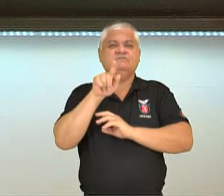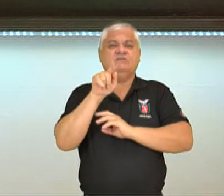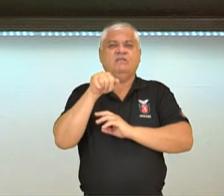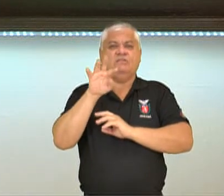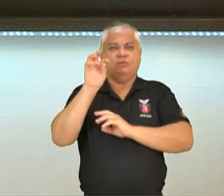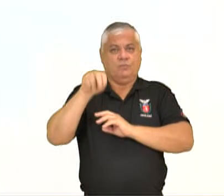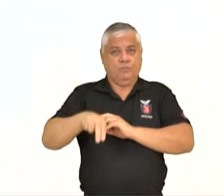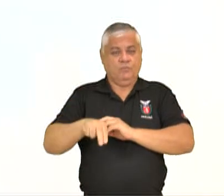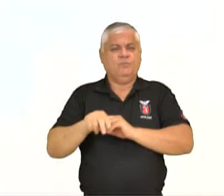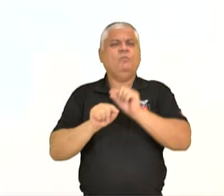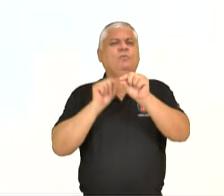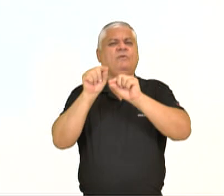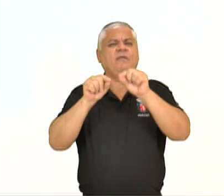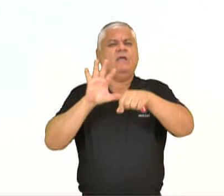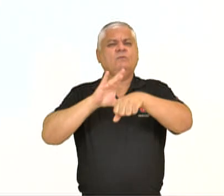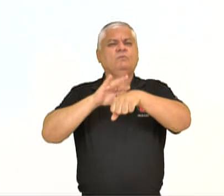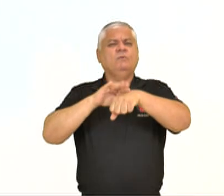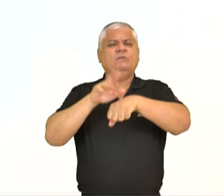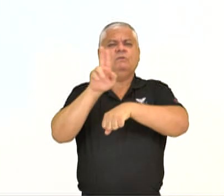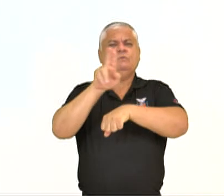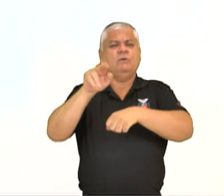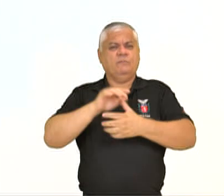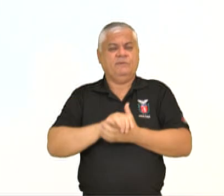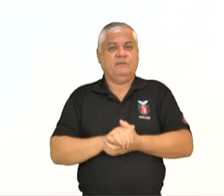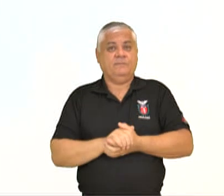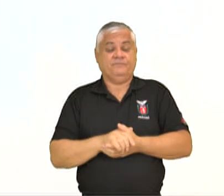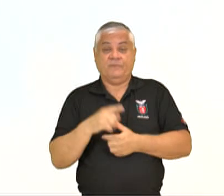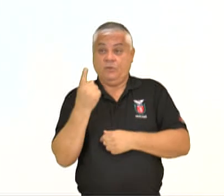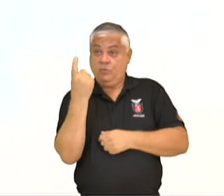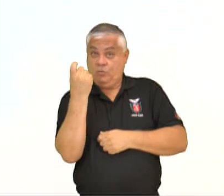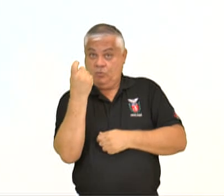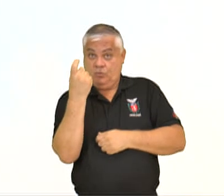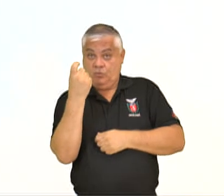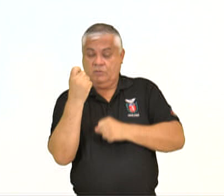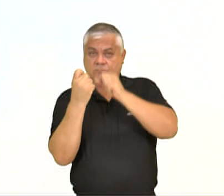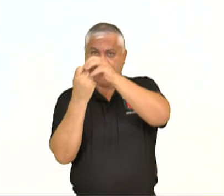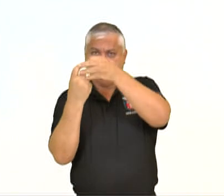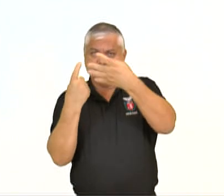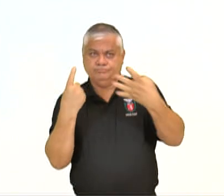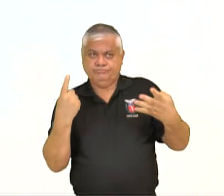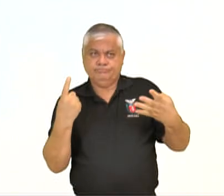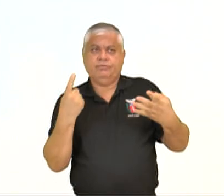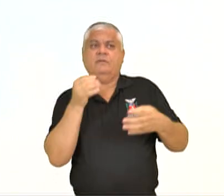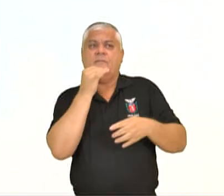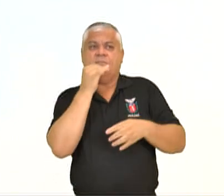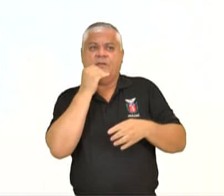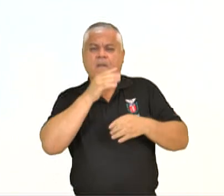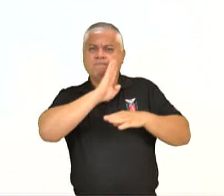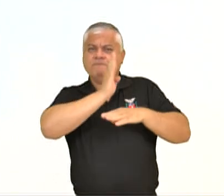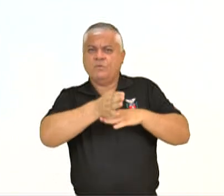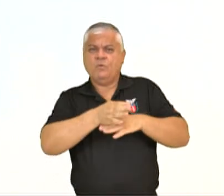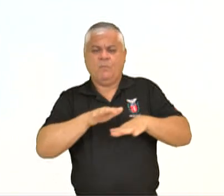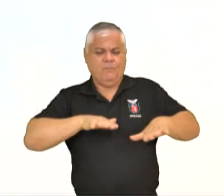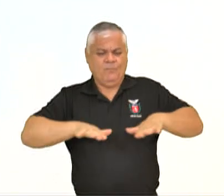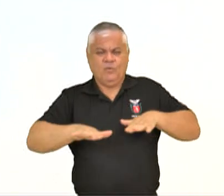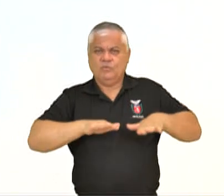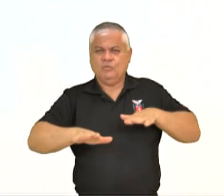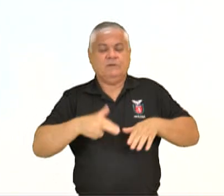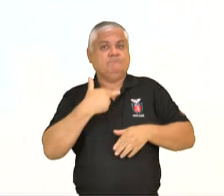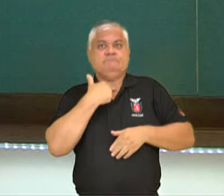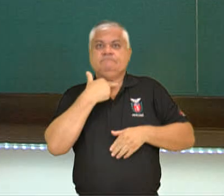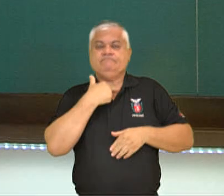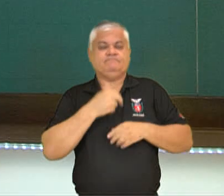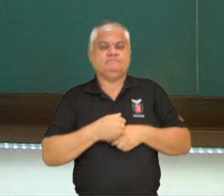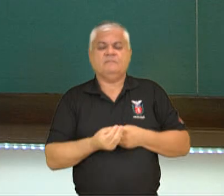características dela? Vamos ver aqui. Um único gene mutado causa debilidade motora, dificuldade de deglutição, então